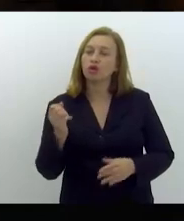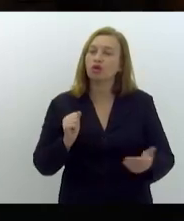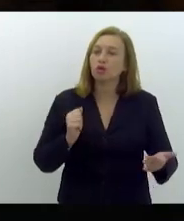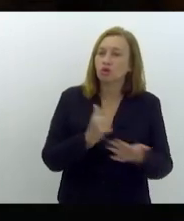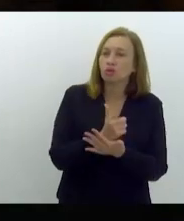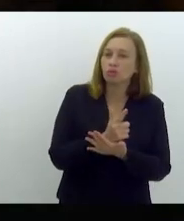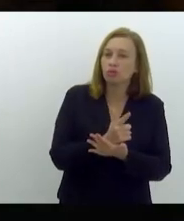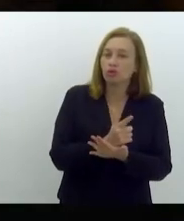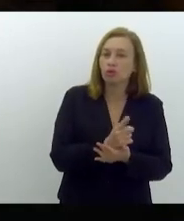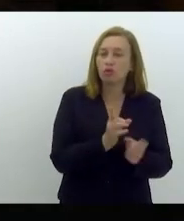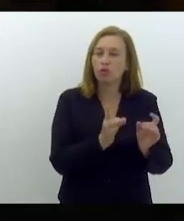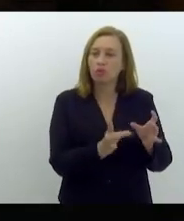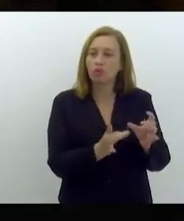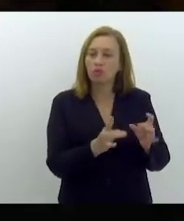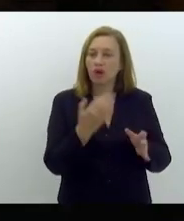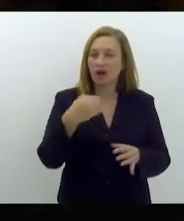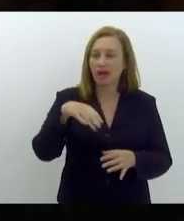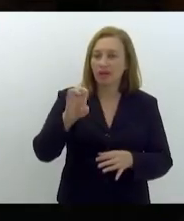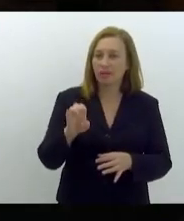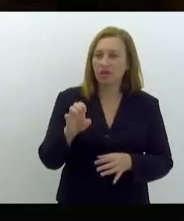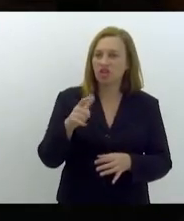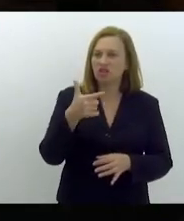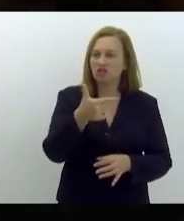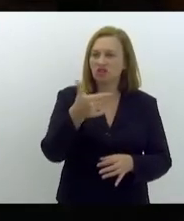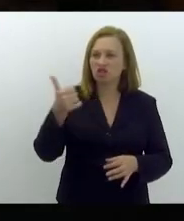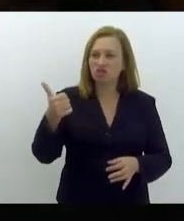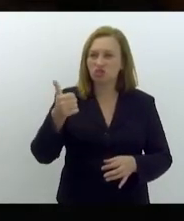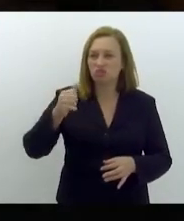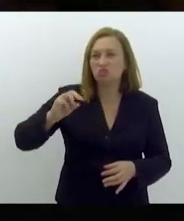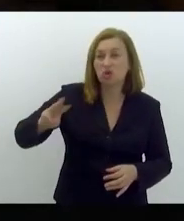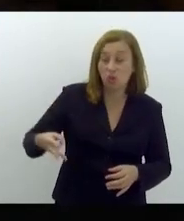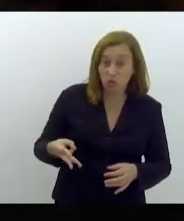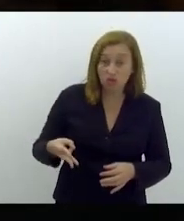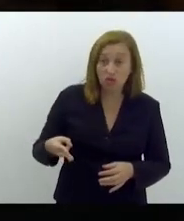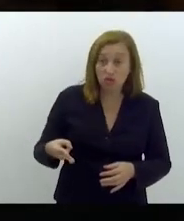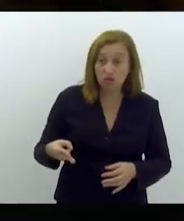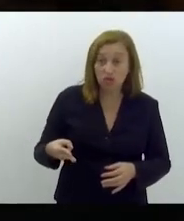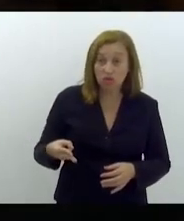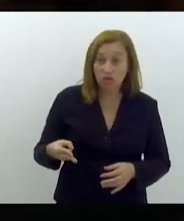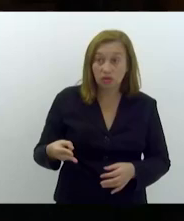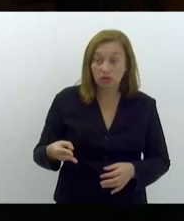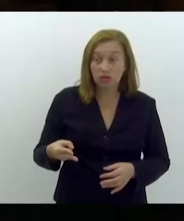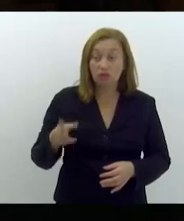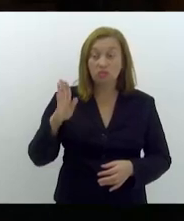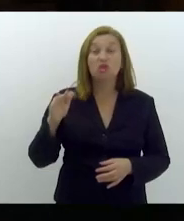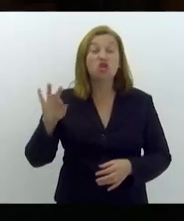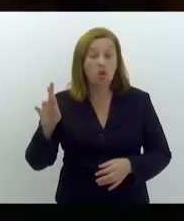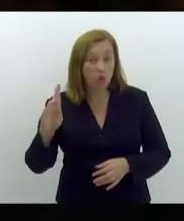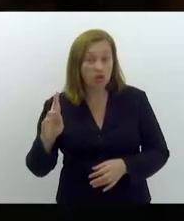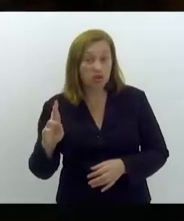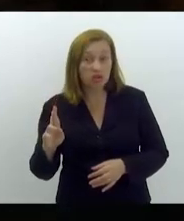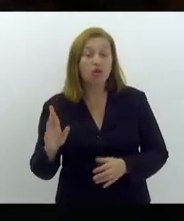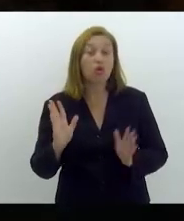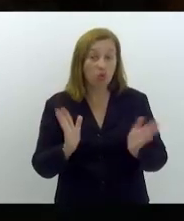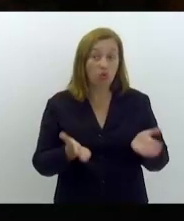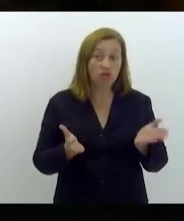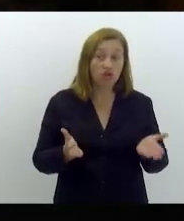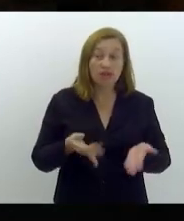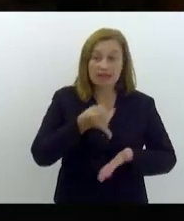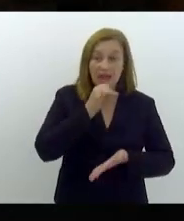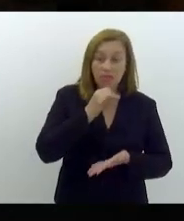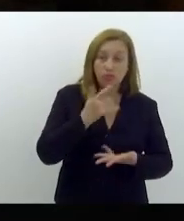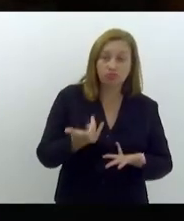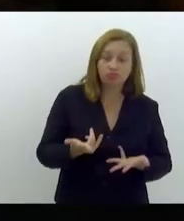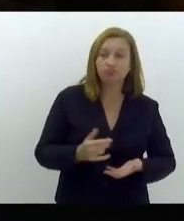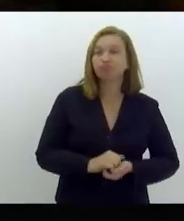Cedae pela bagatela aí de 21 milhões Que bilhões que é hoje por exemplo